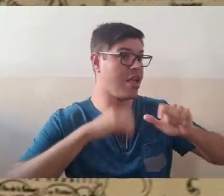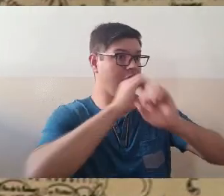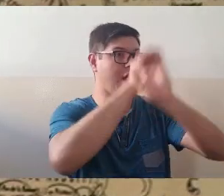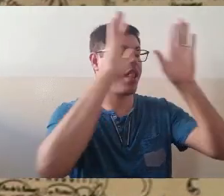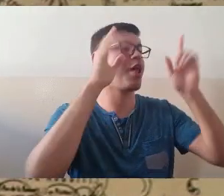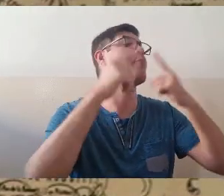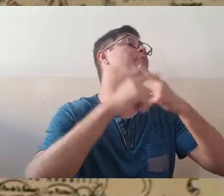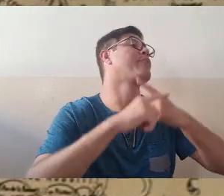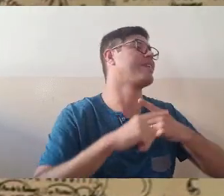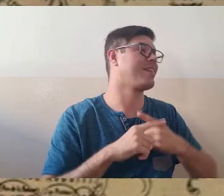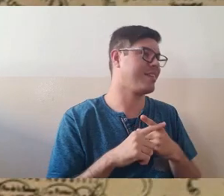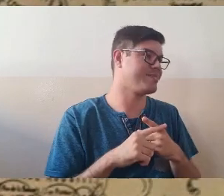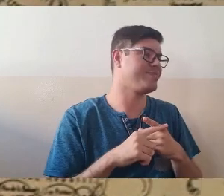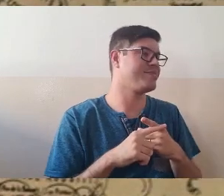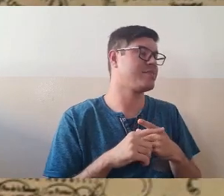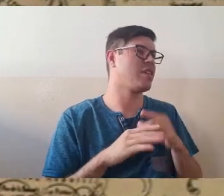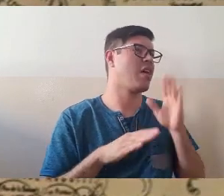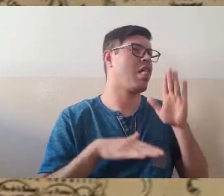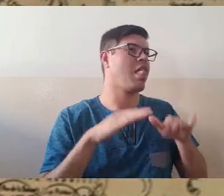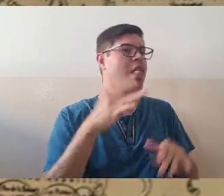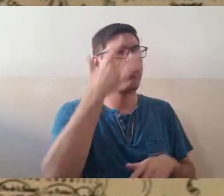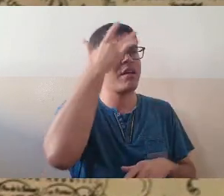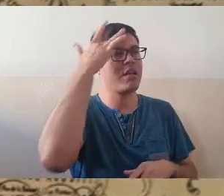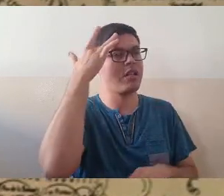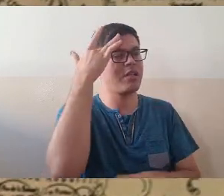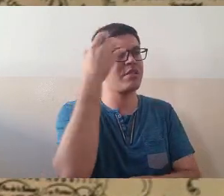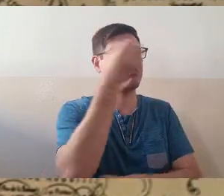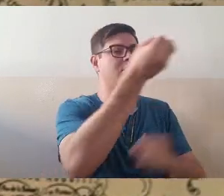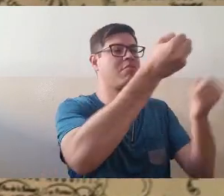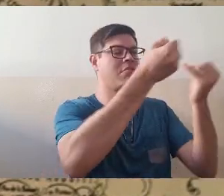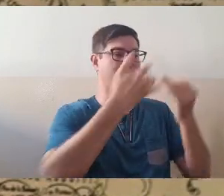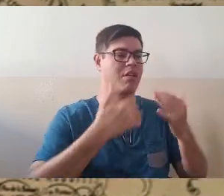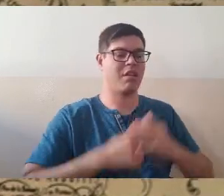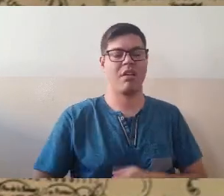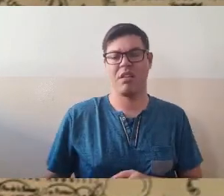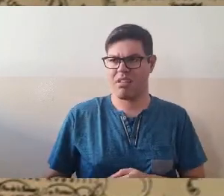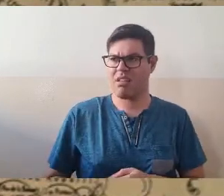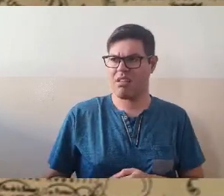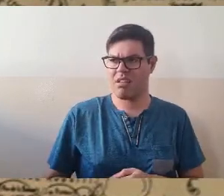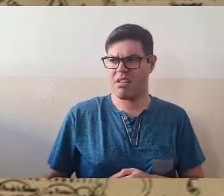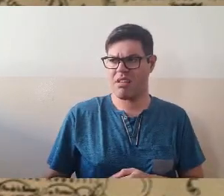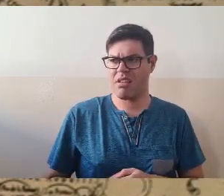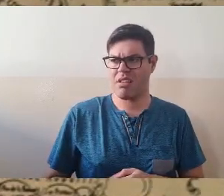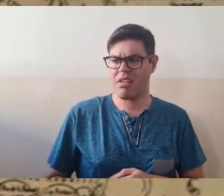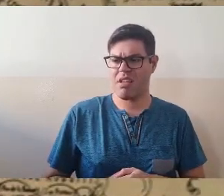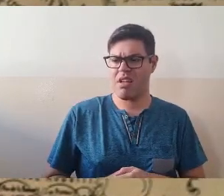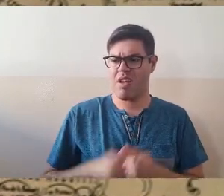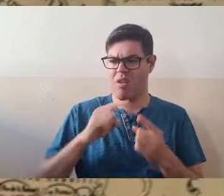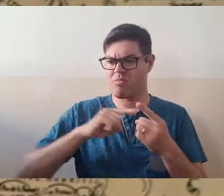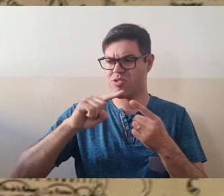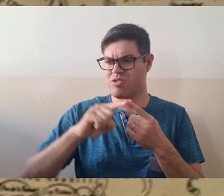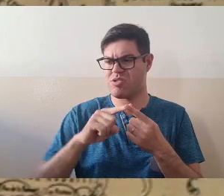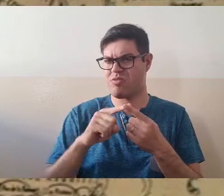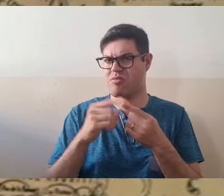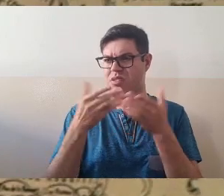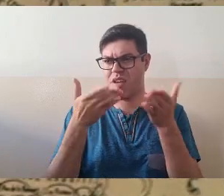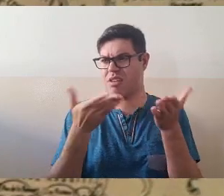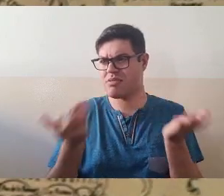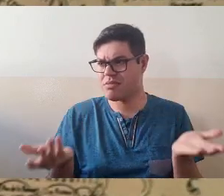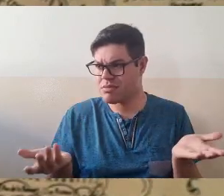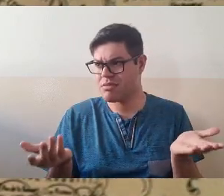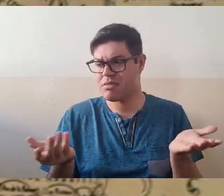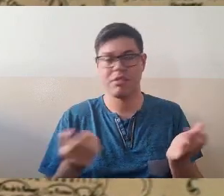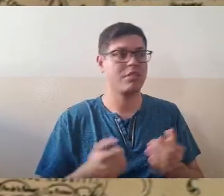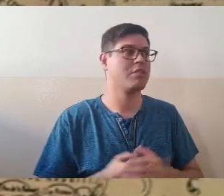quê? Às vezes as pessoas falam assim, eu procuro tal coisa, meu objetivo de vida é tal, tal. Gil,